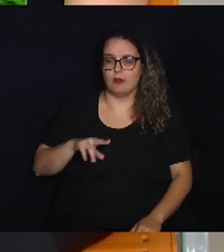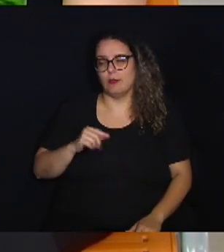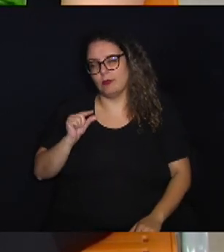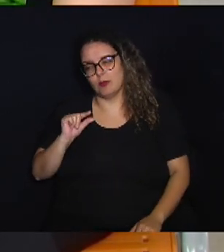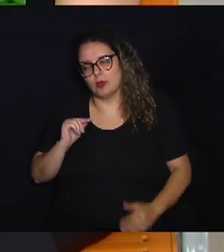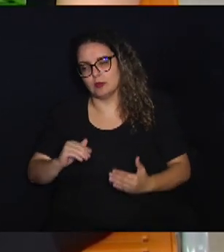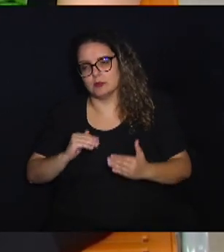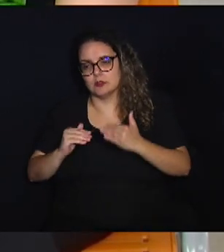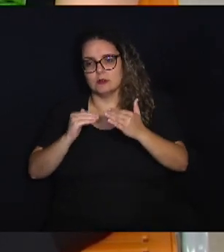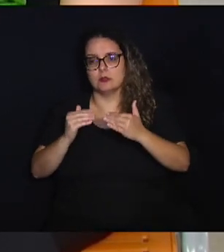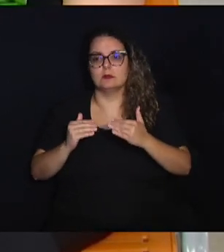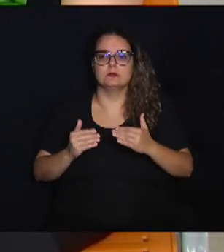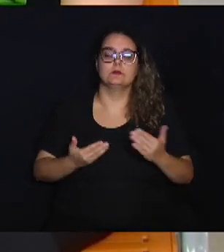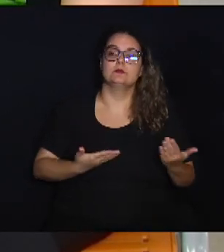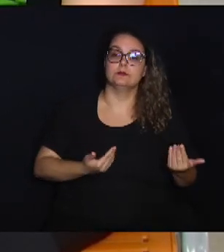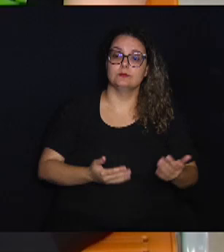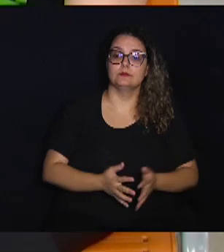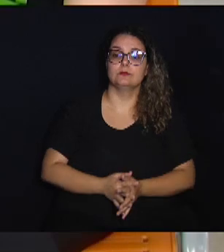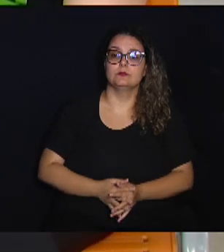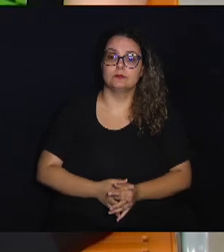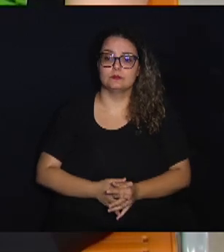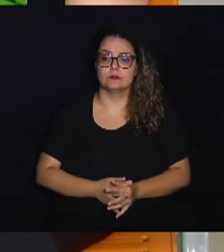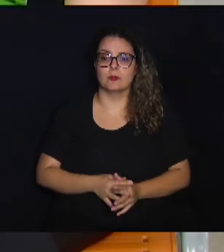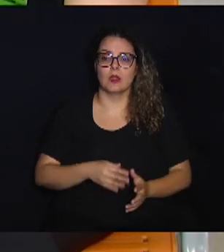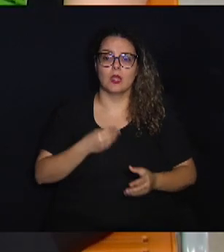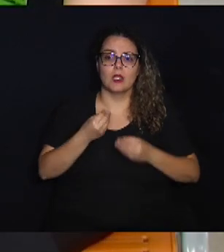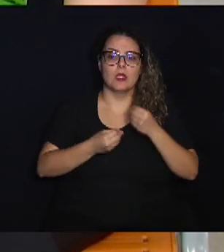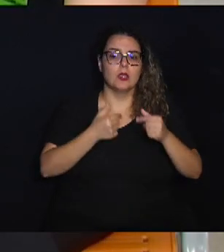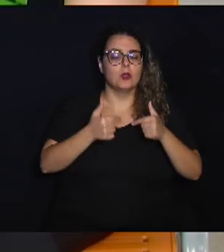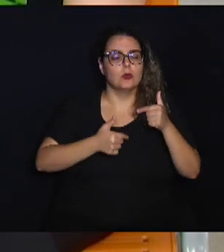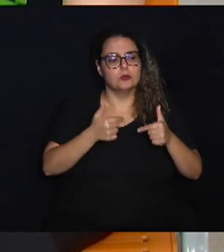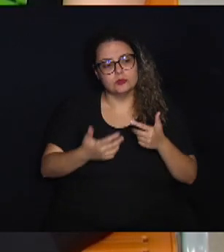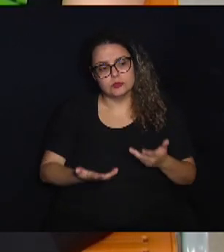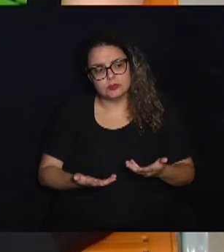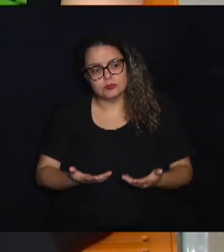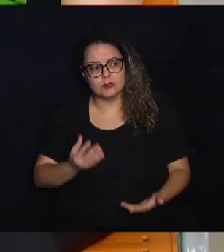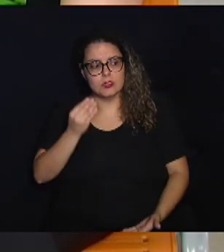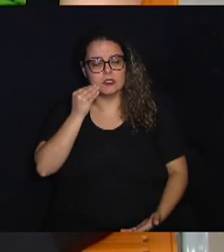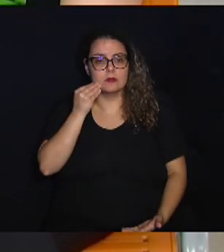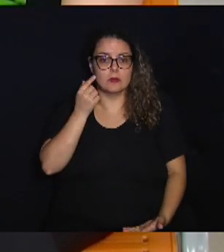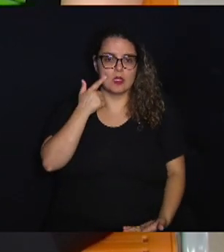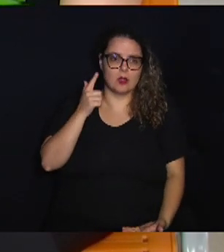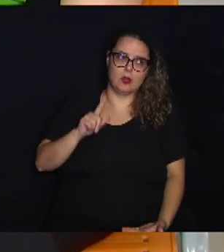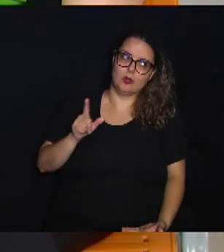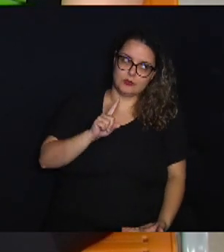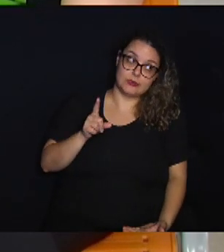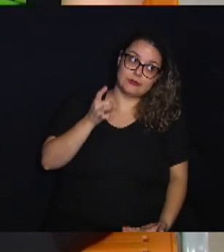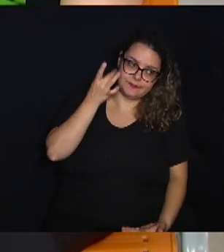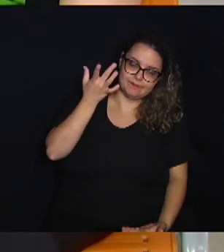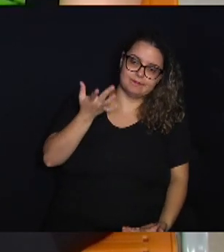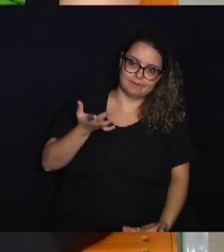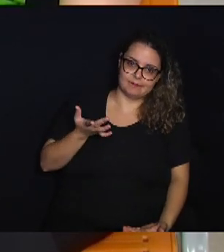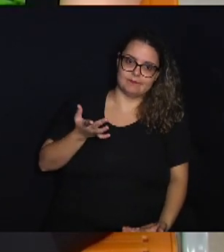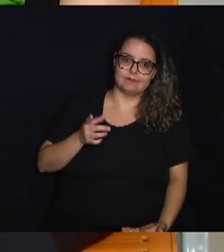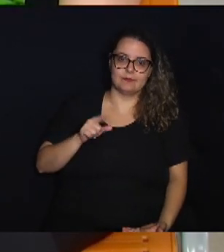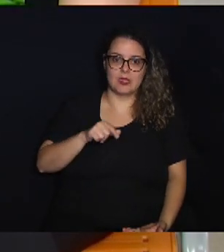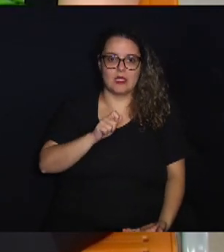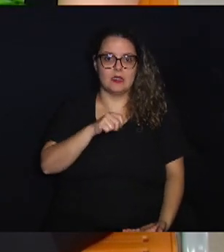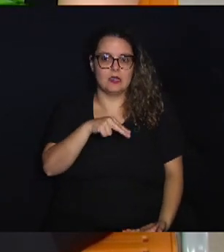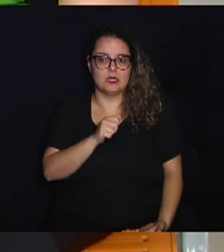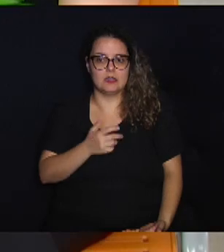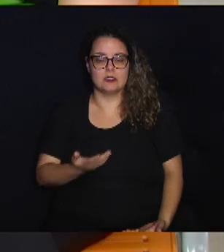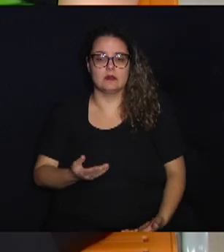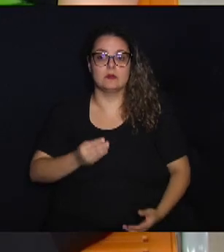desenvolvido nesses jovens. Bom, e como trabalhar isso até para tentar, claro que não é uma tarefa fácil, né, Ana Júlia, mas